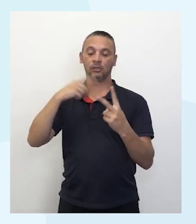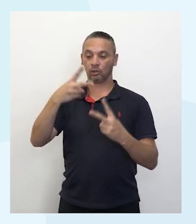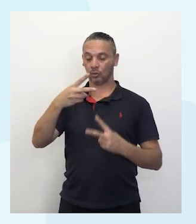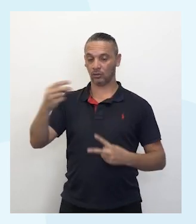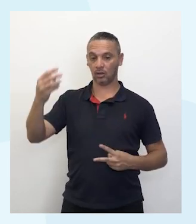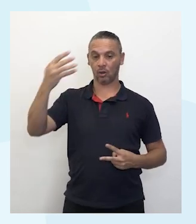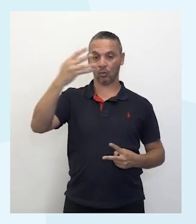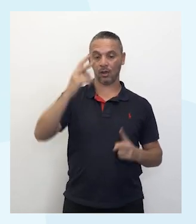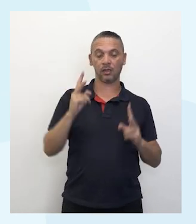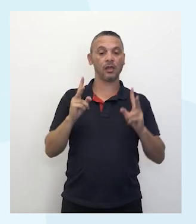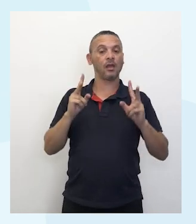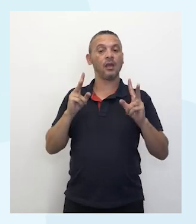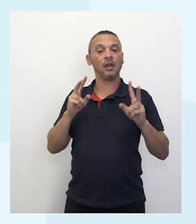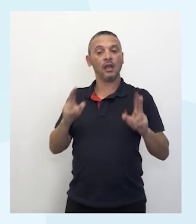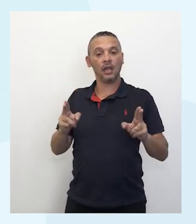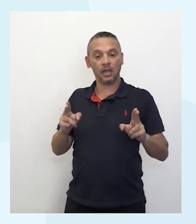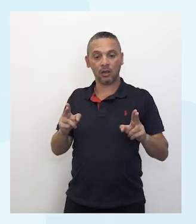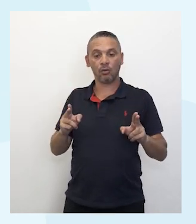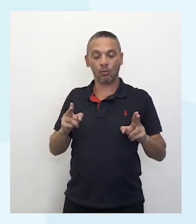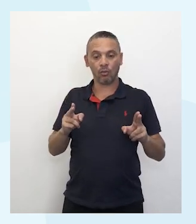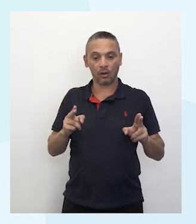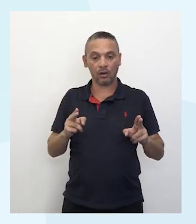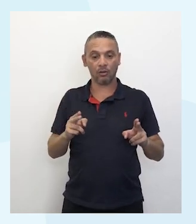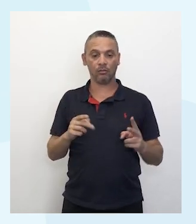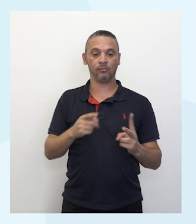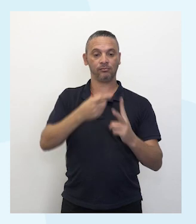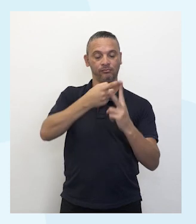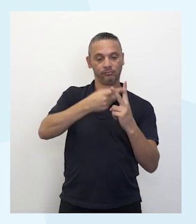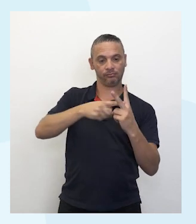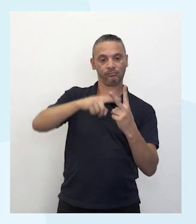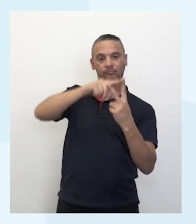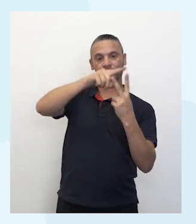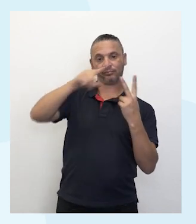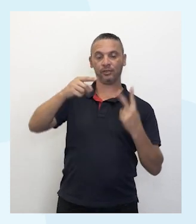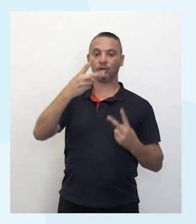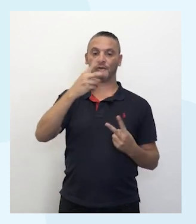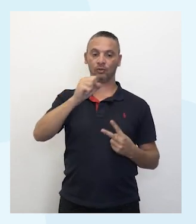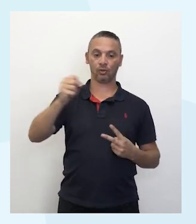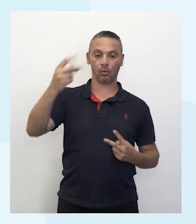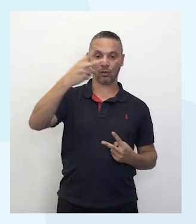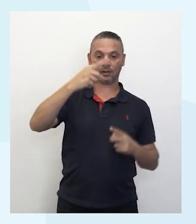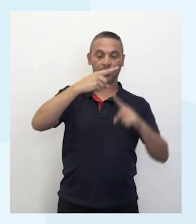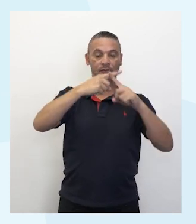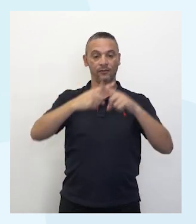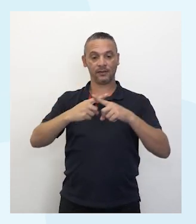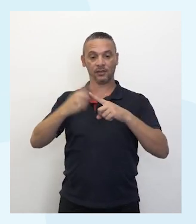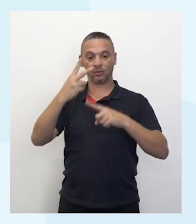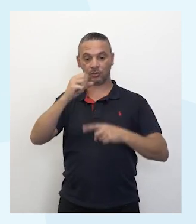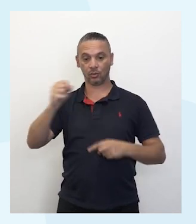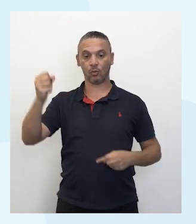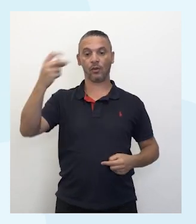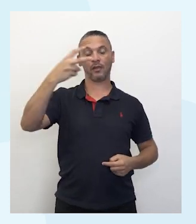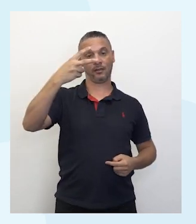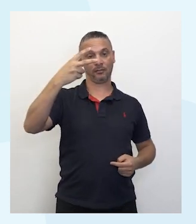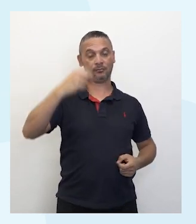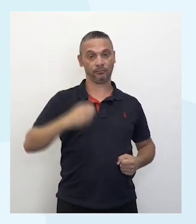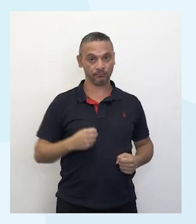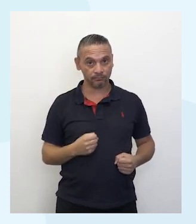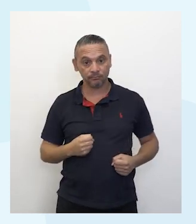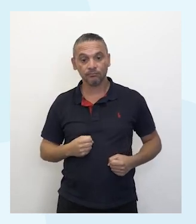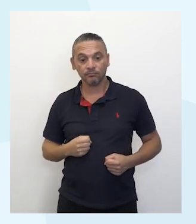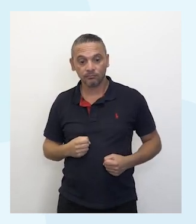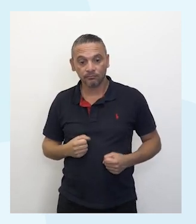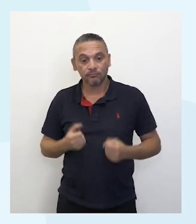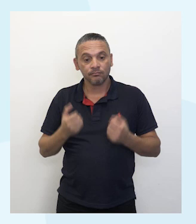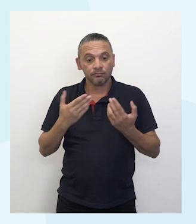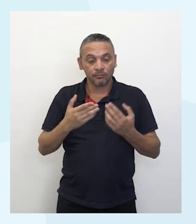quarta é a mesma coisa que escrever, ó, raiz quadrada de 2 ao quadrado vezes 2 ao quadrado, olha. Então,